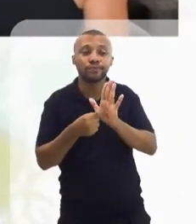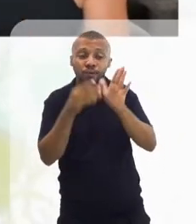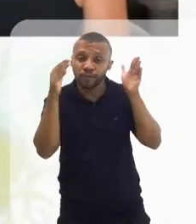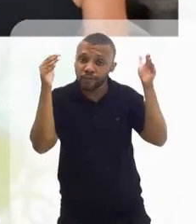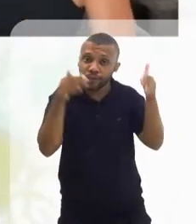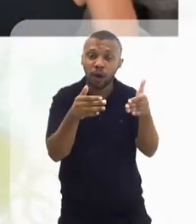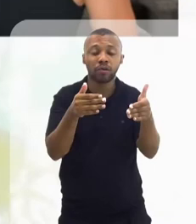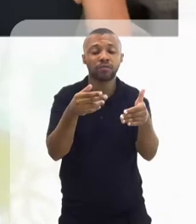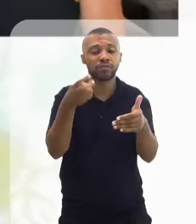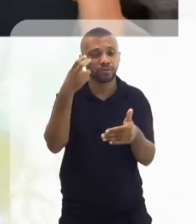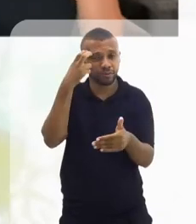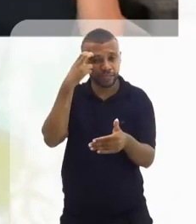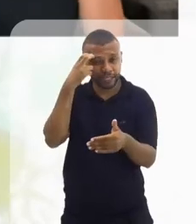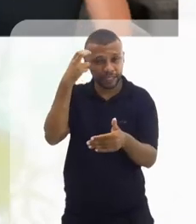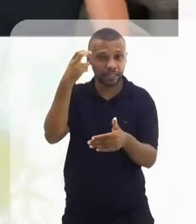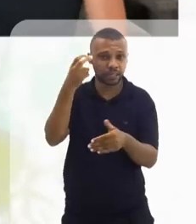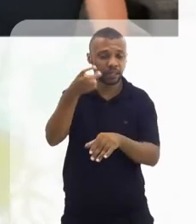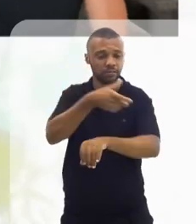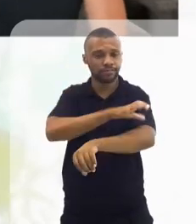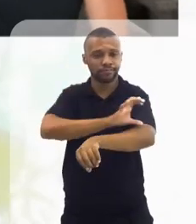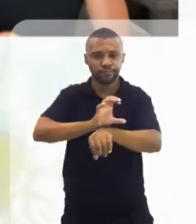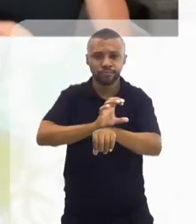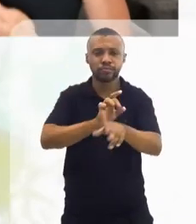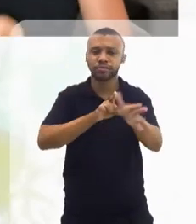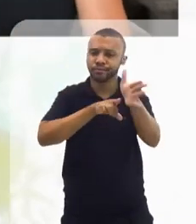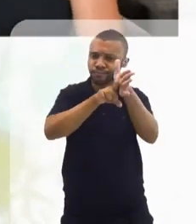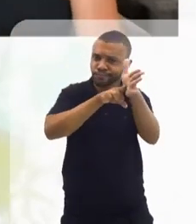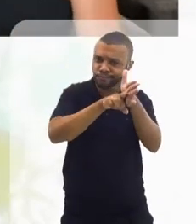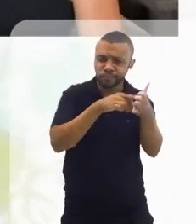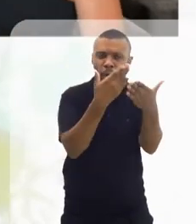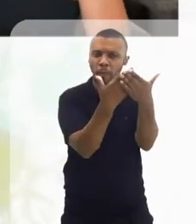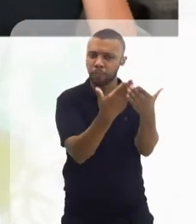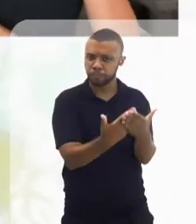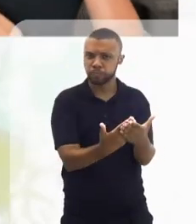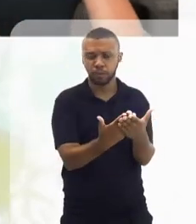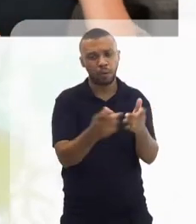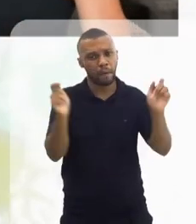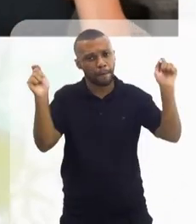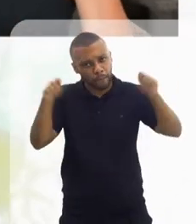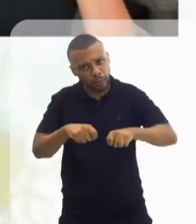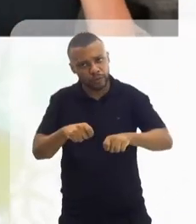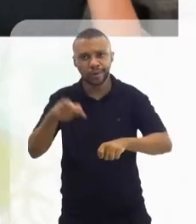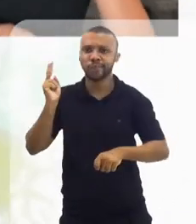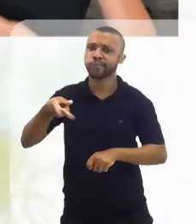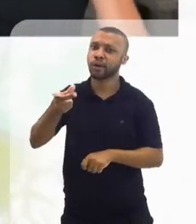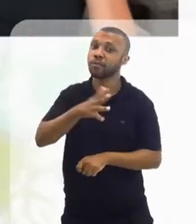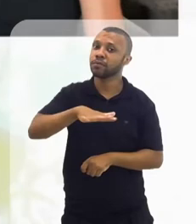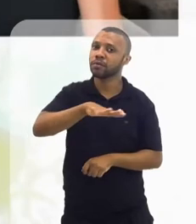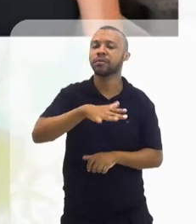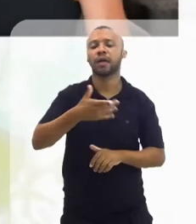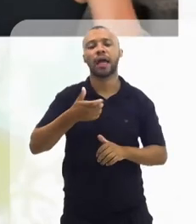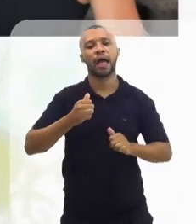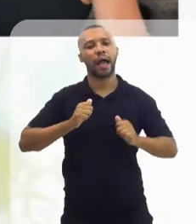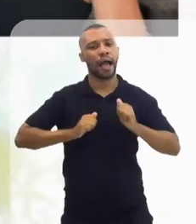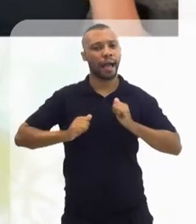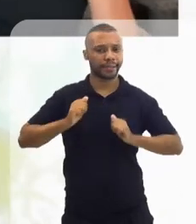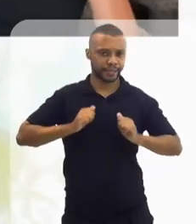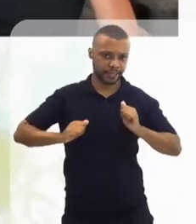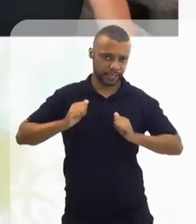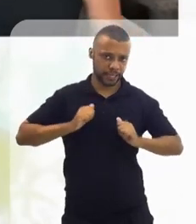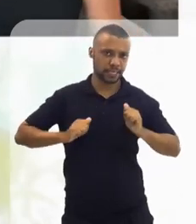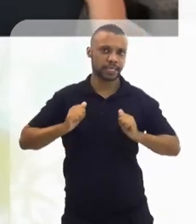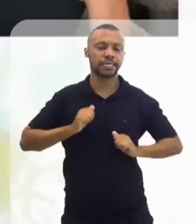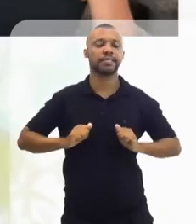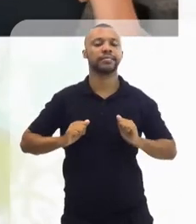foi mais de encontro a isso, né? Em mostrar que eu podia, mesmo sendo atriz, mesmo